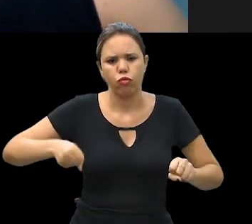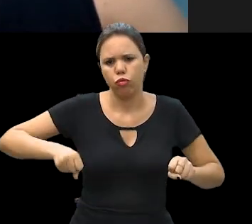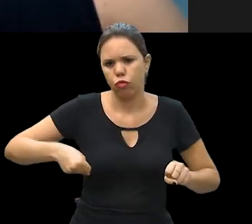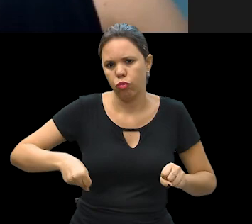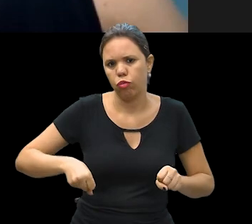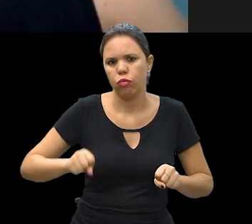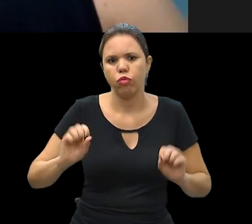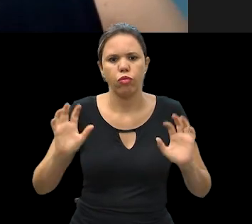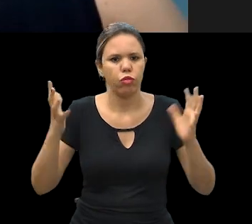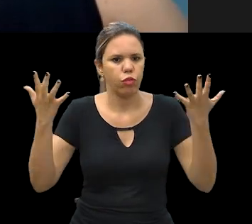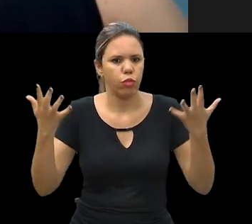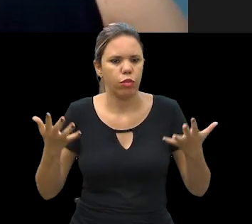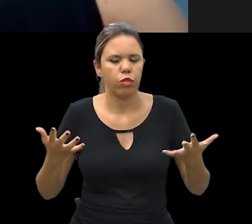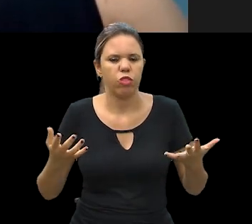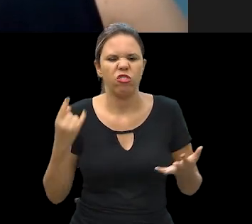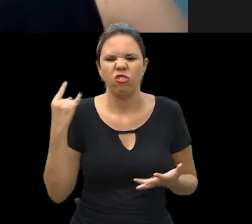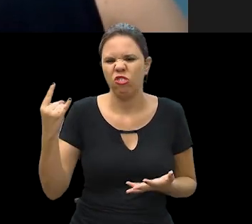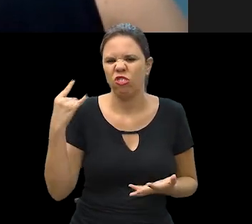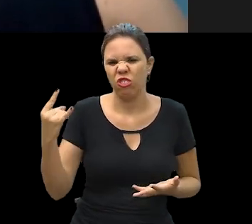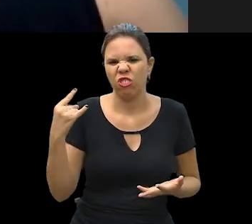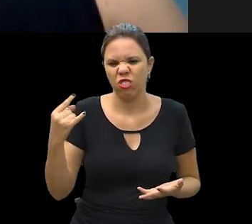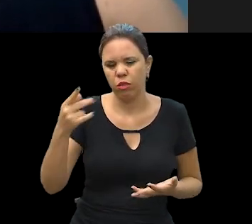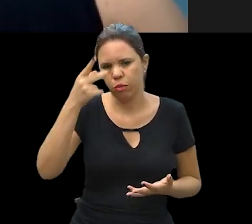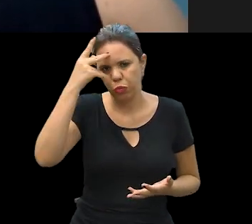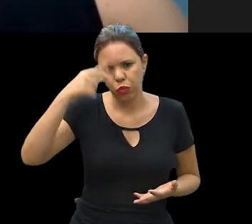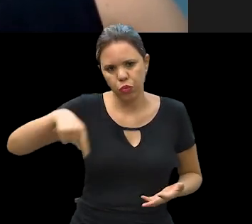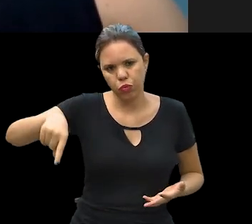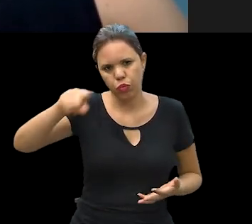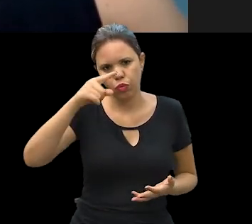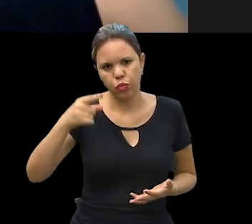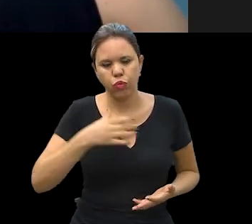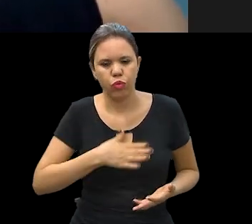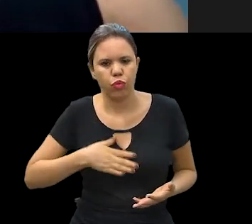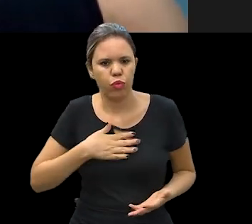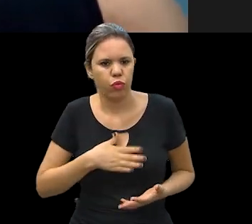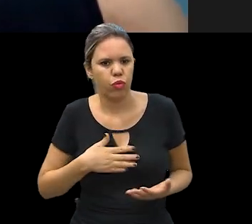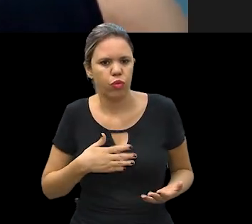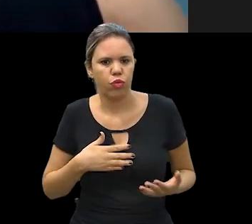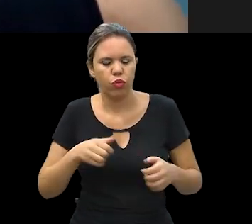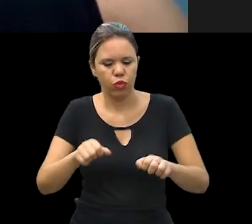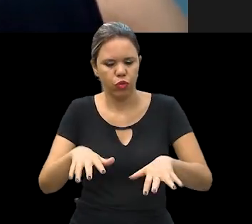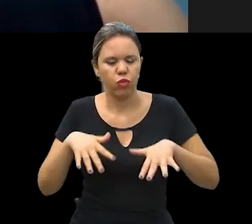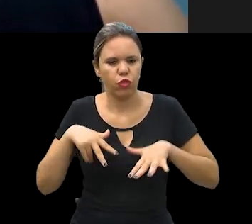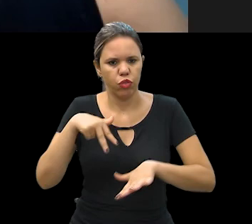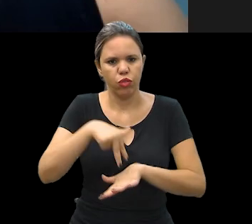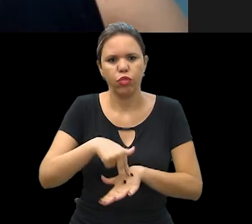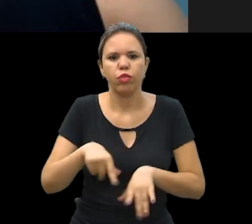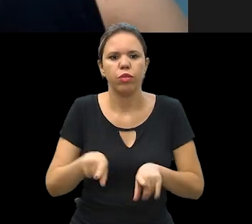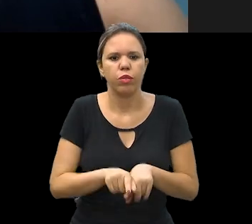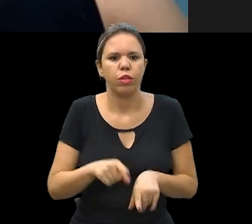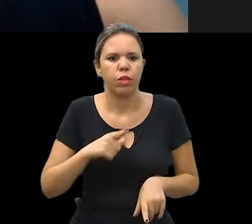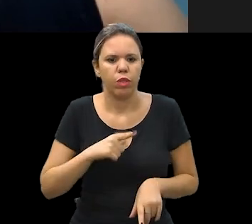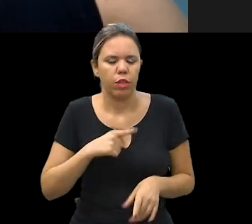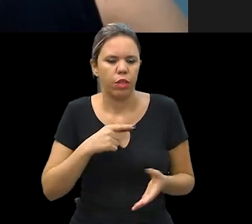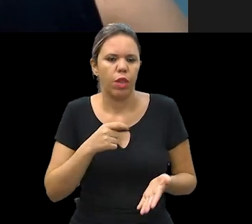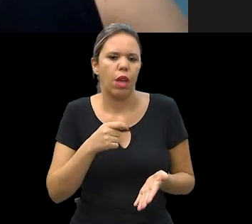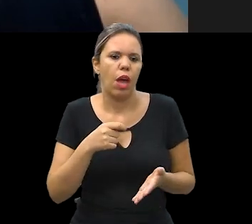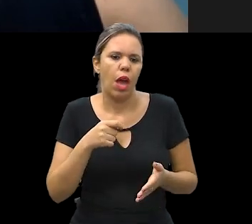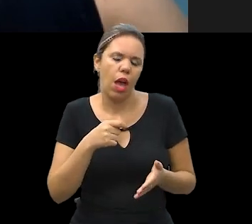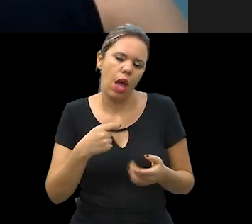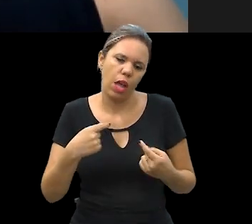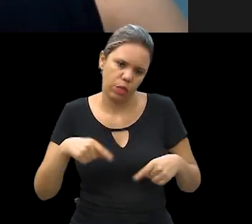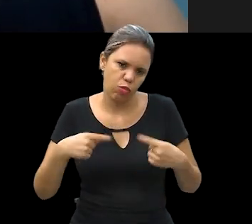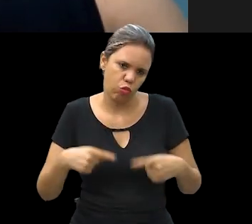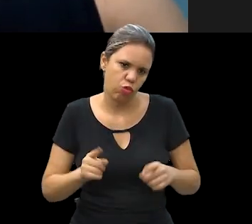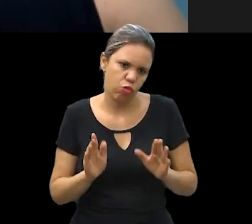de Motos, que é um evento mais rock and roll, a galera vai para curtir, assim, na frente do palco e tal, né? A gente tem um repertório